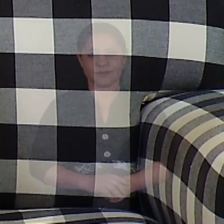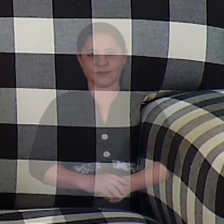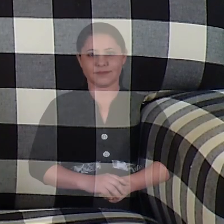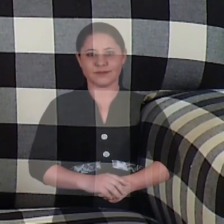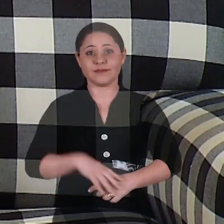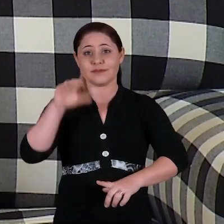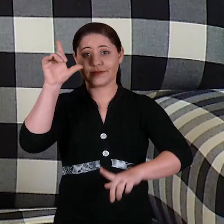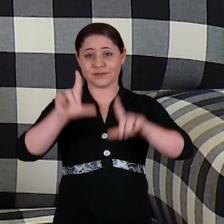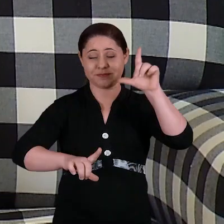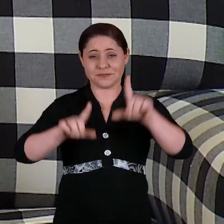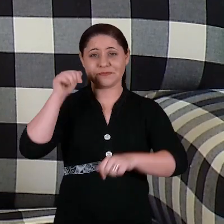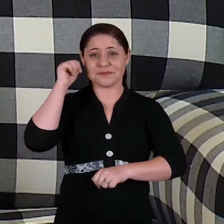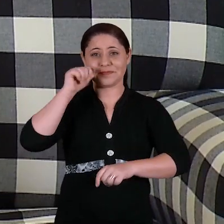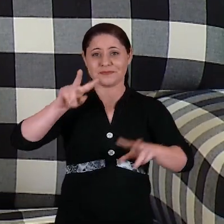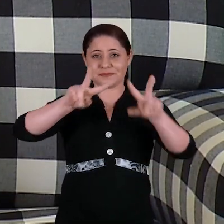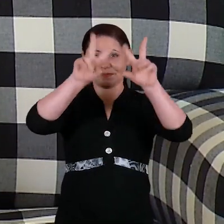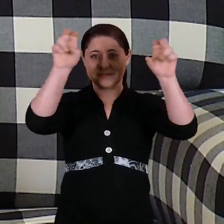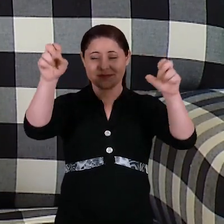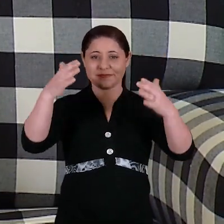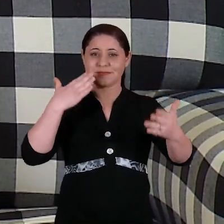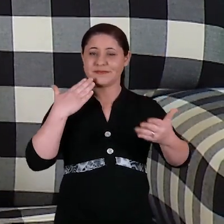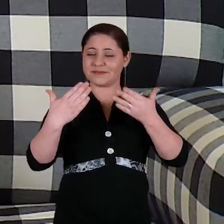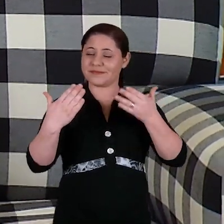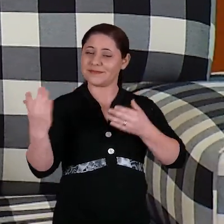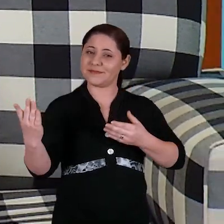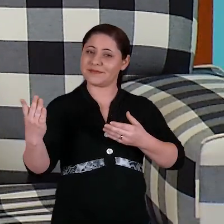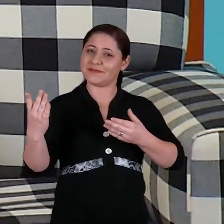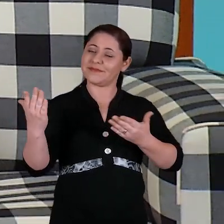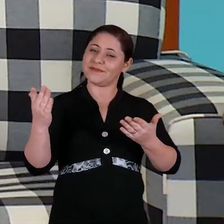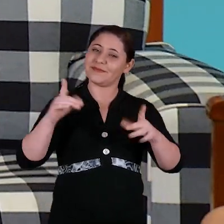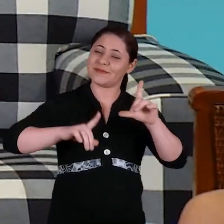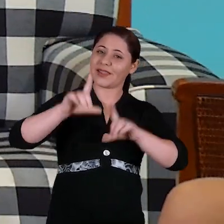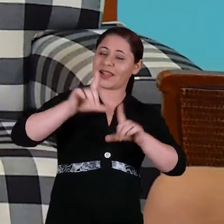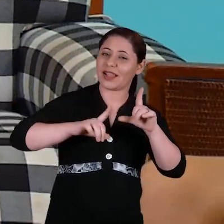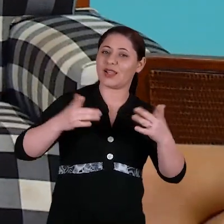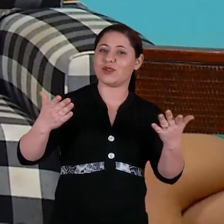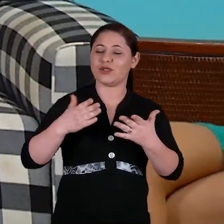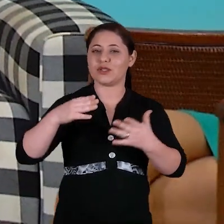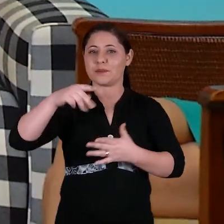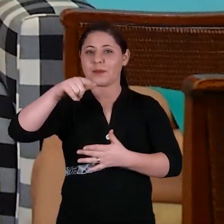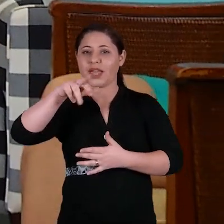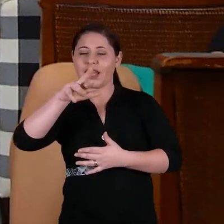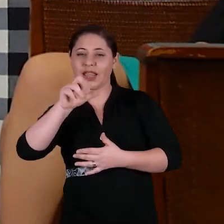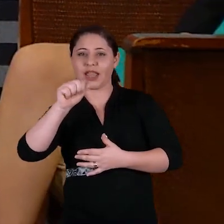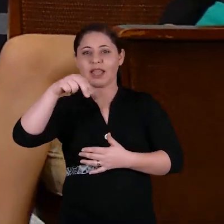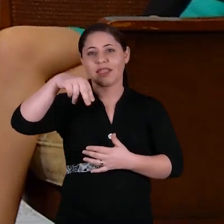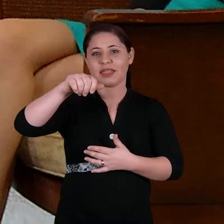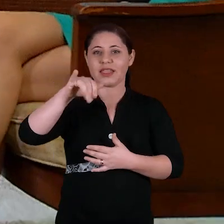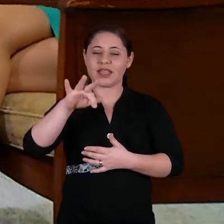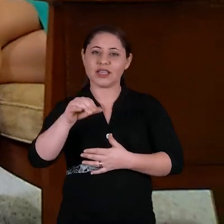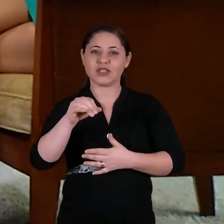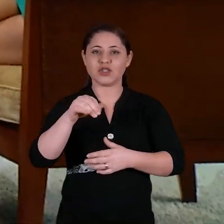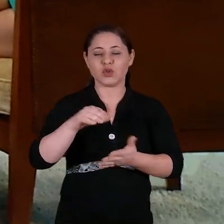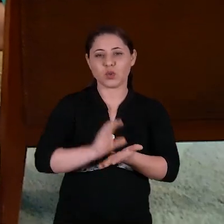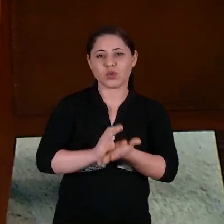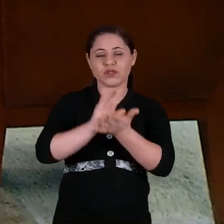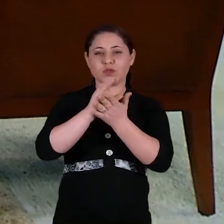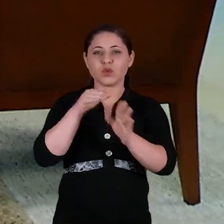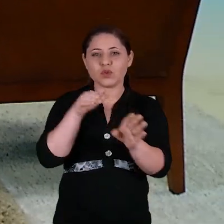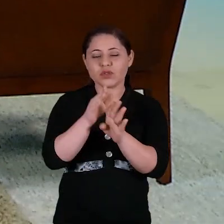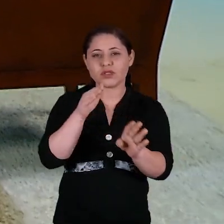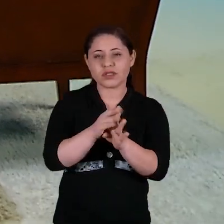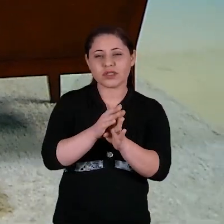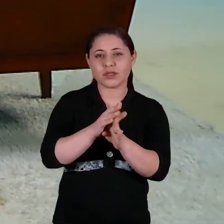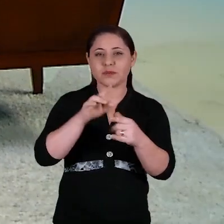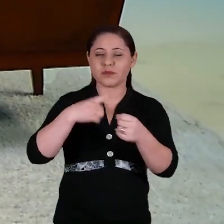O programa Mulheres em Debate está no ar e hoje a gente conversa com Maria Neide Araújo Silva, conselheira do Conselho Municipal do